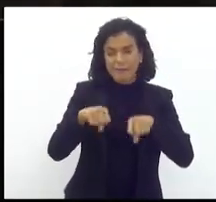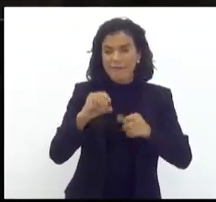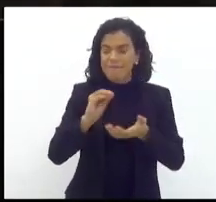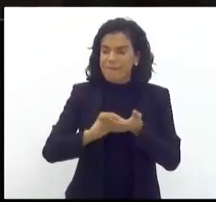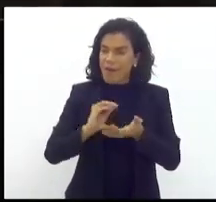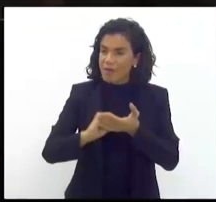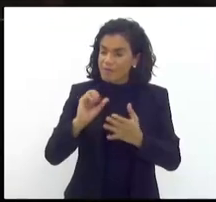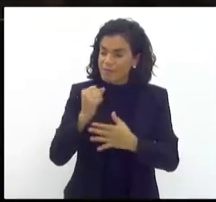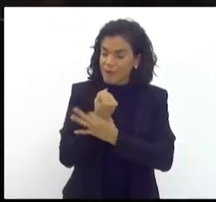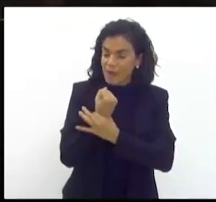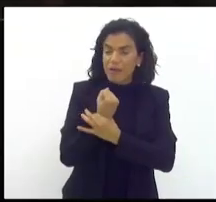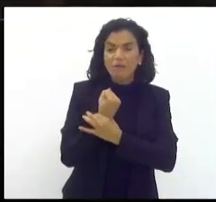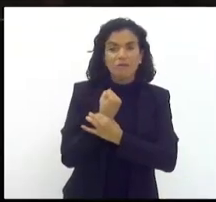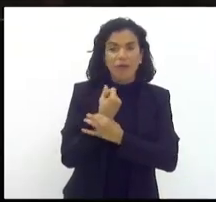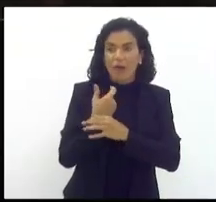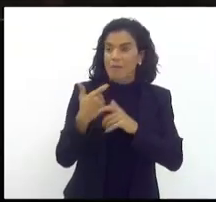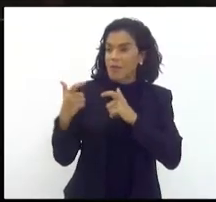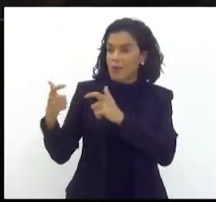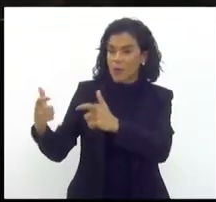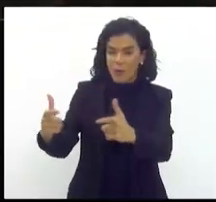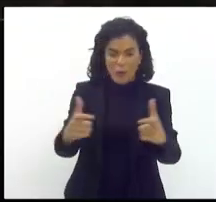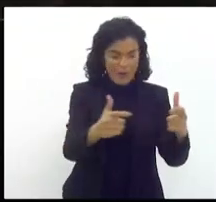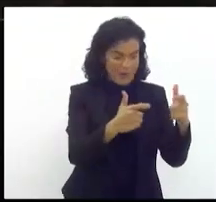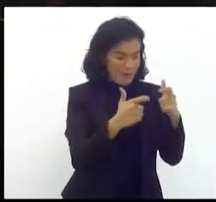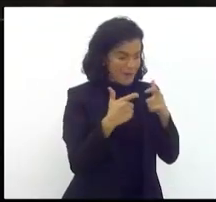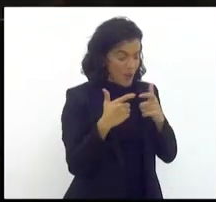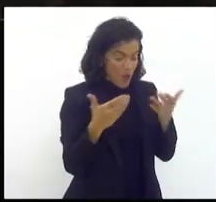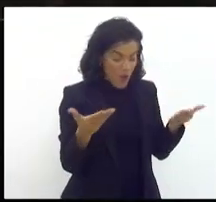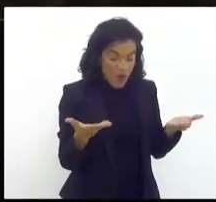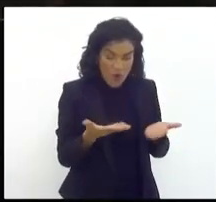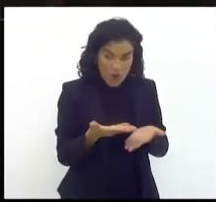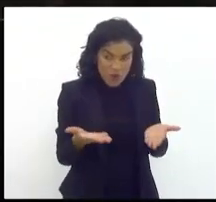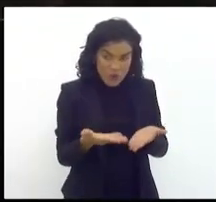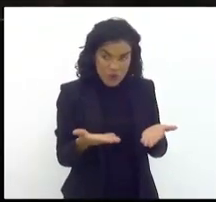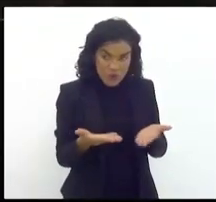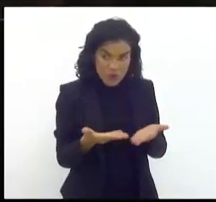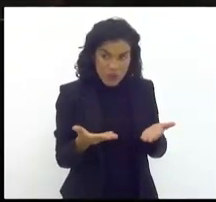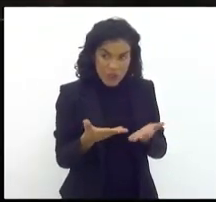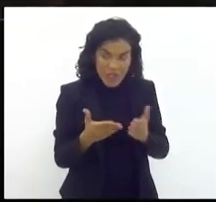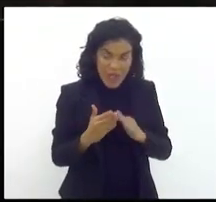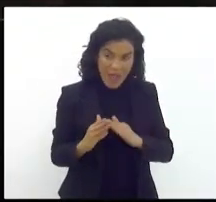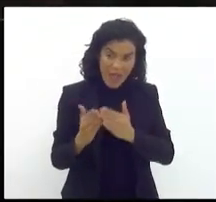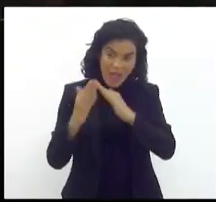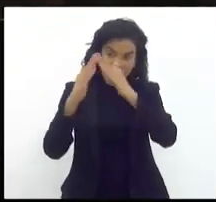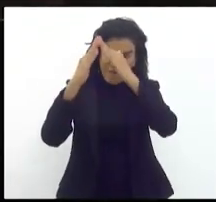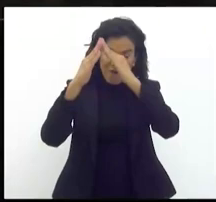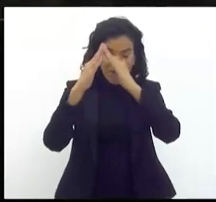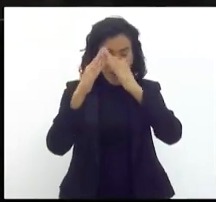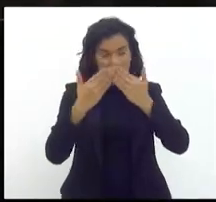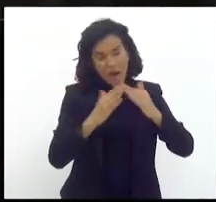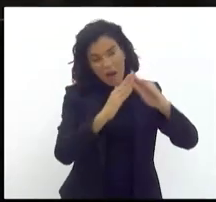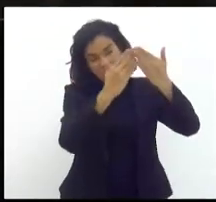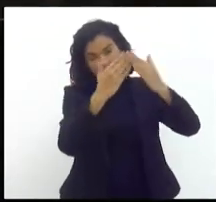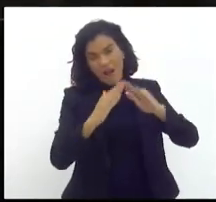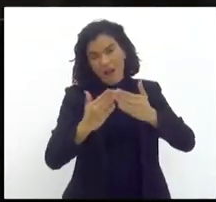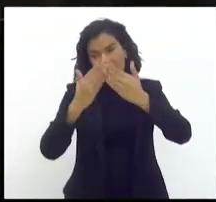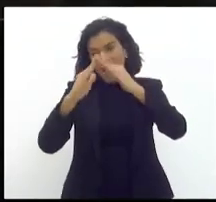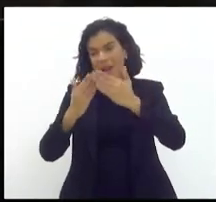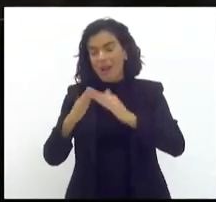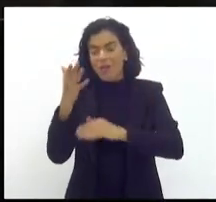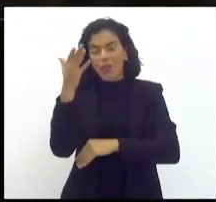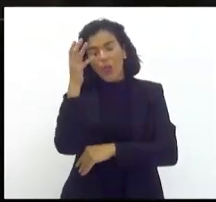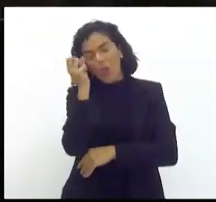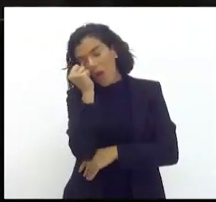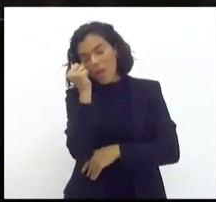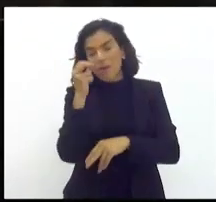tá para todos os lados Então se hoje a favela não dorme porque tem